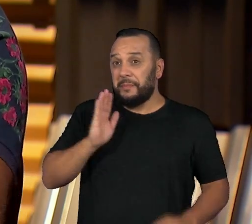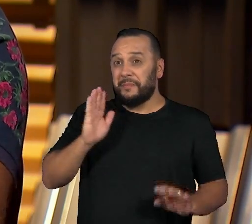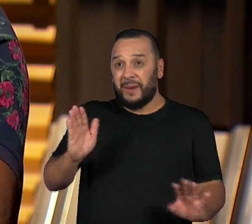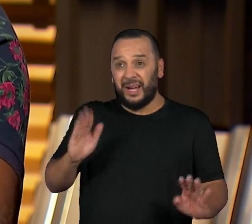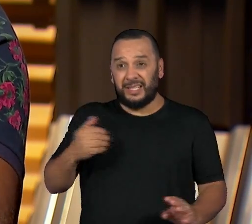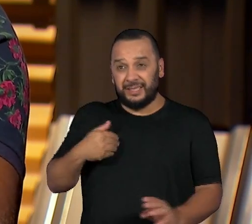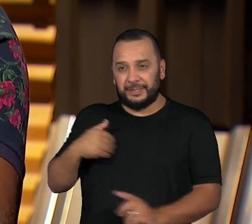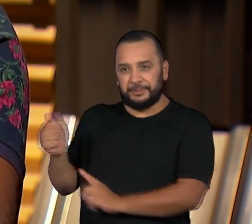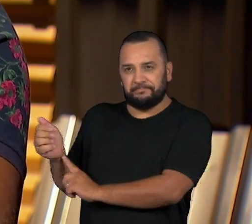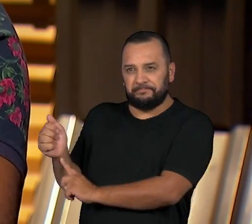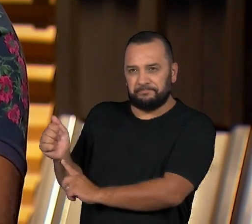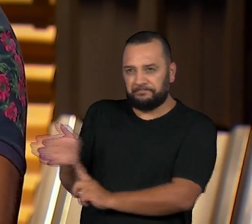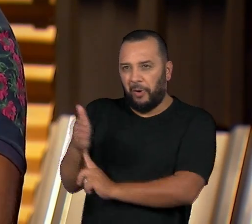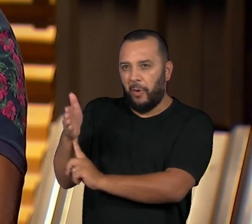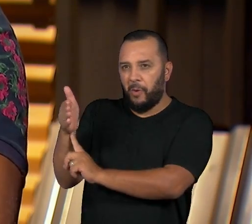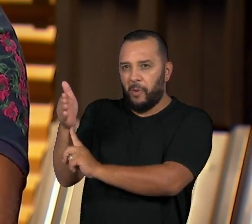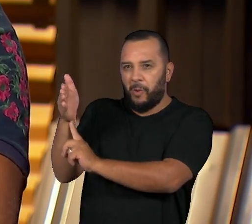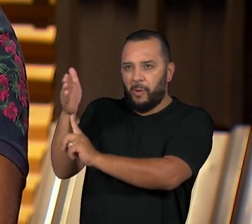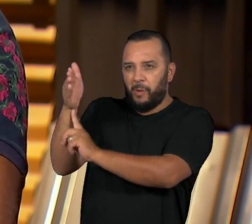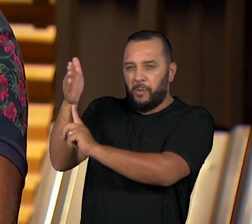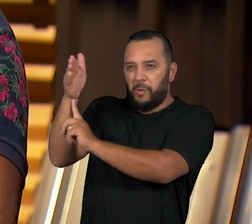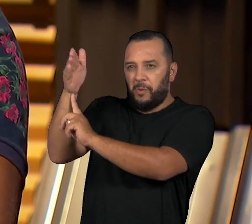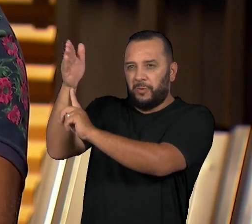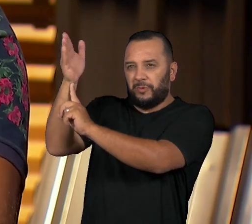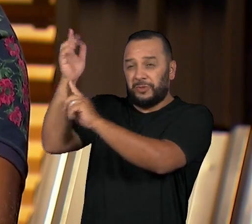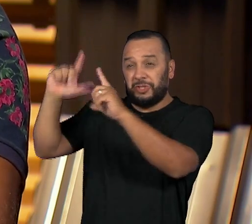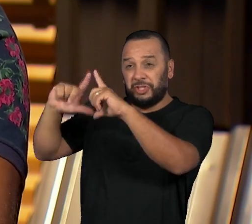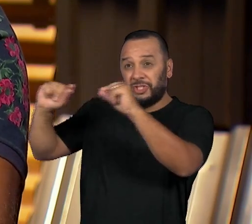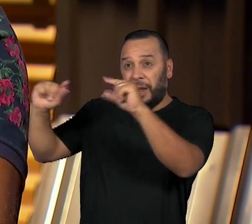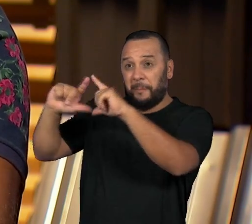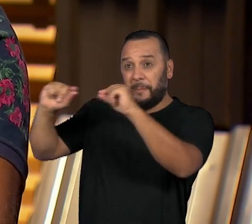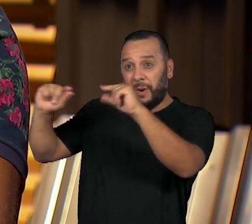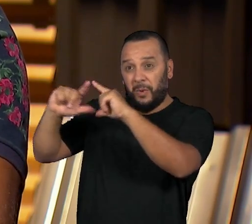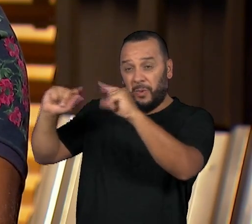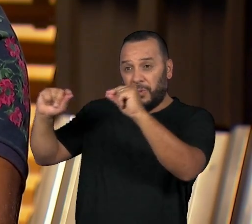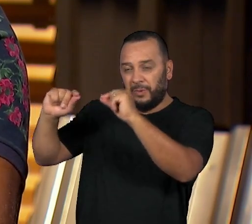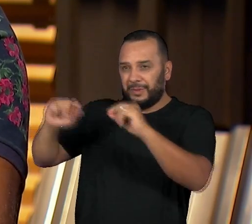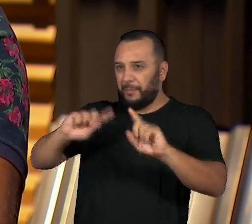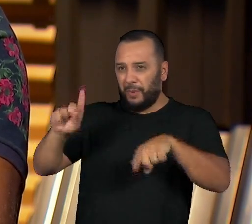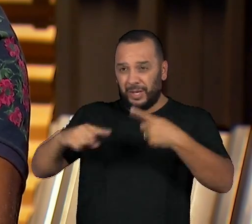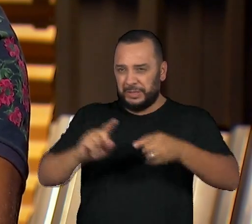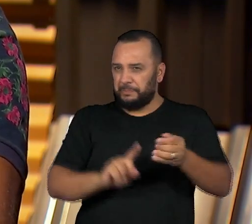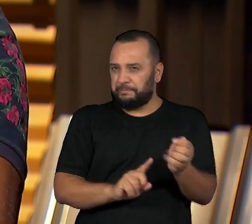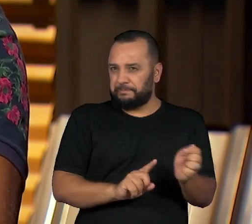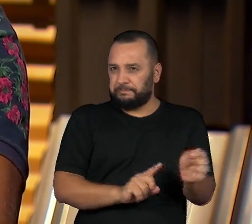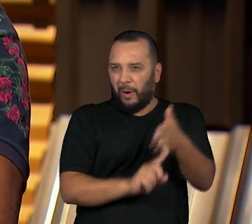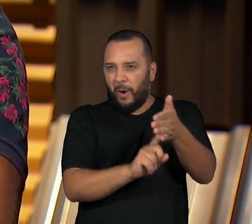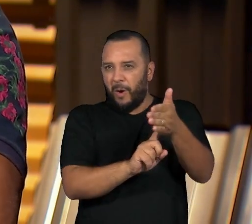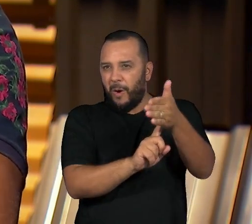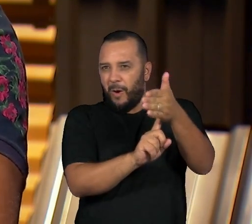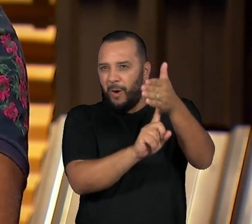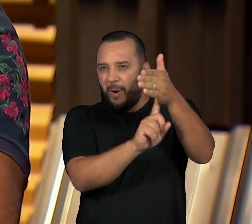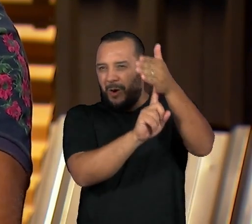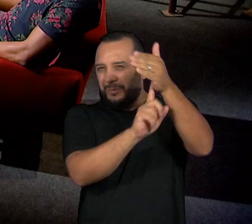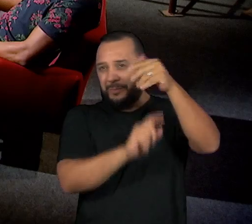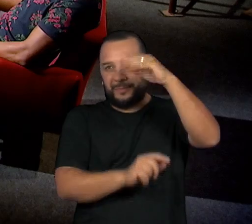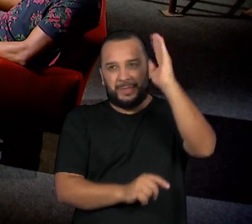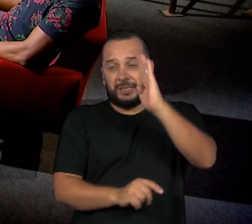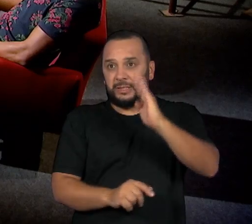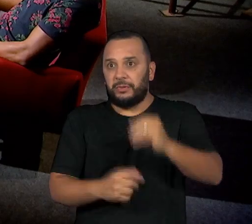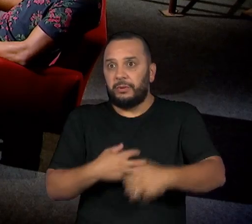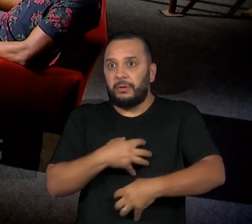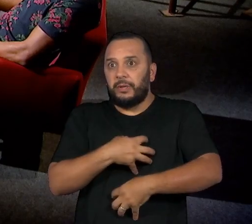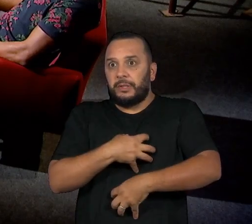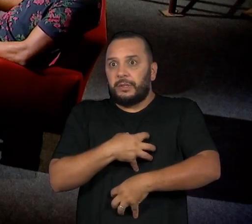bandeira do Japão e começa o hino nacional do Japão e depois levanta a bandeira do Brasil e começa o hino nacional brasileiro, para mim